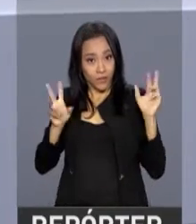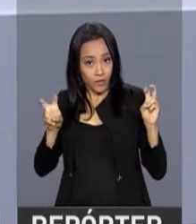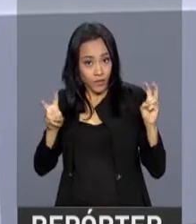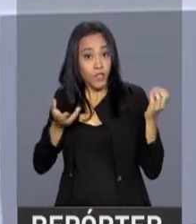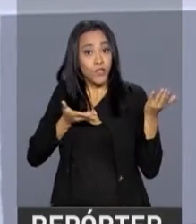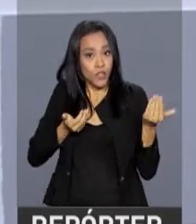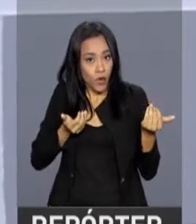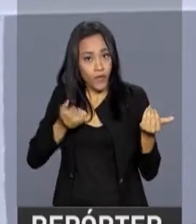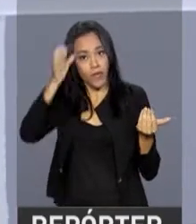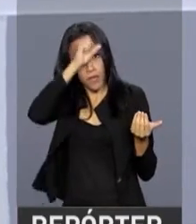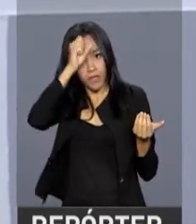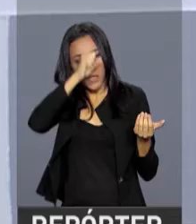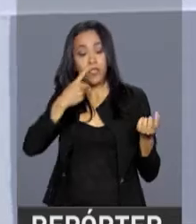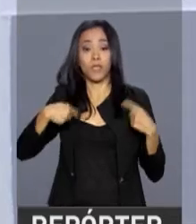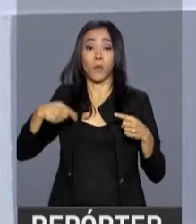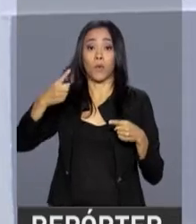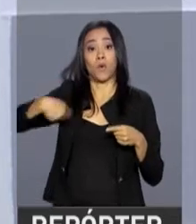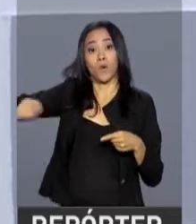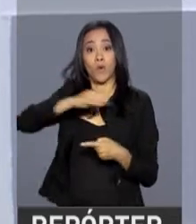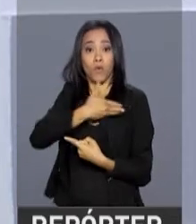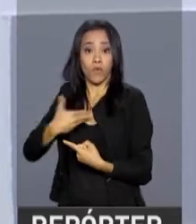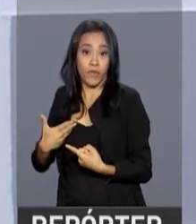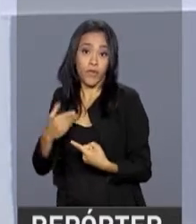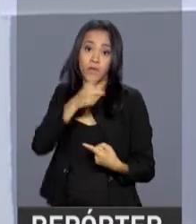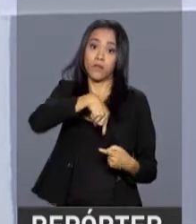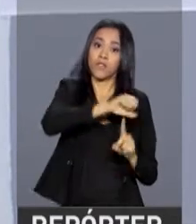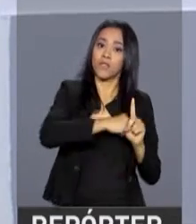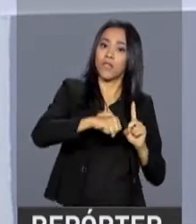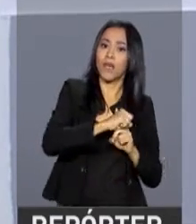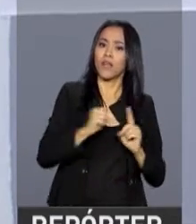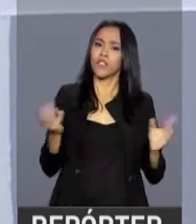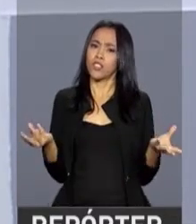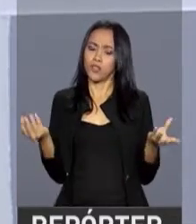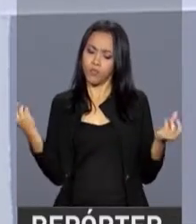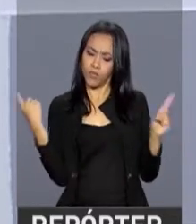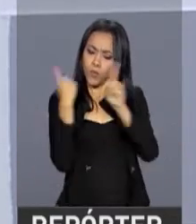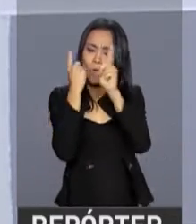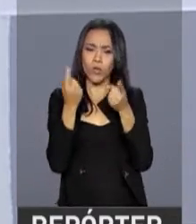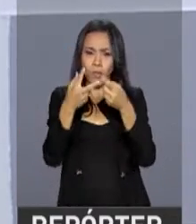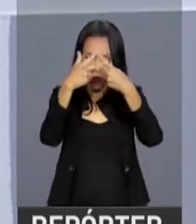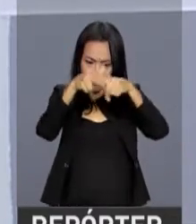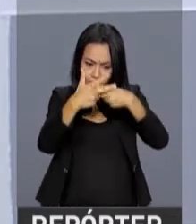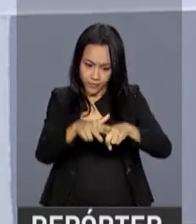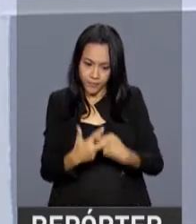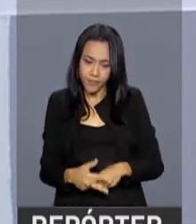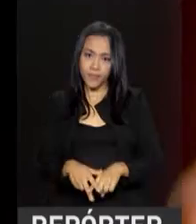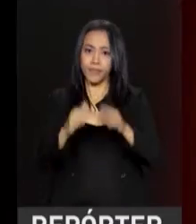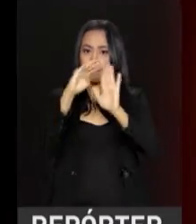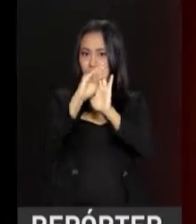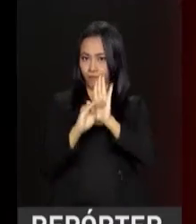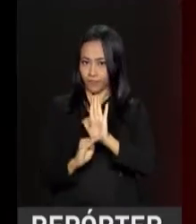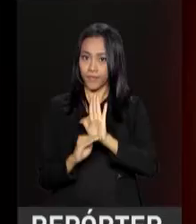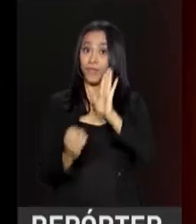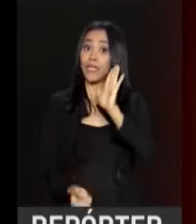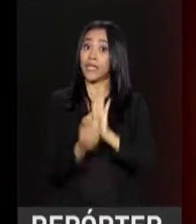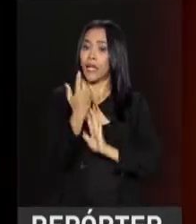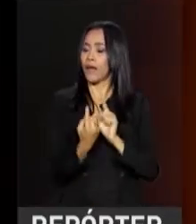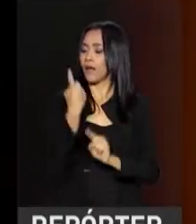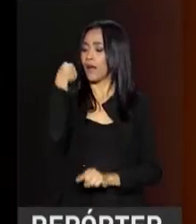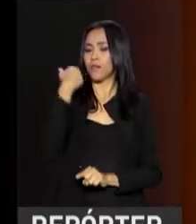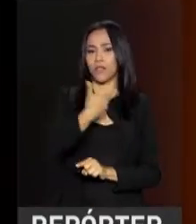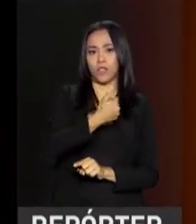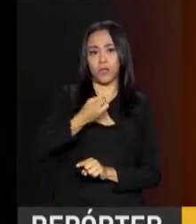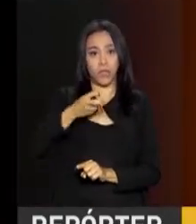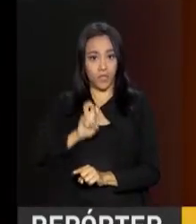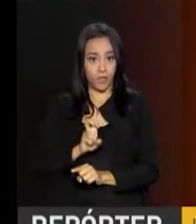e sociedade civil estão reunidos para aperfeiçoar o programa criado em 2005 esther